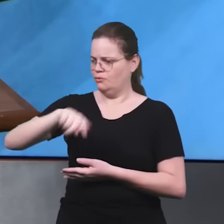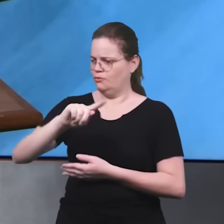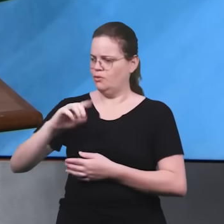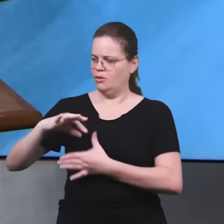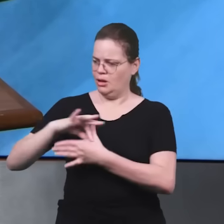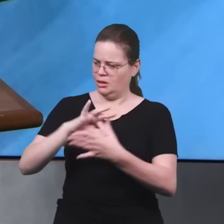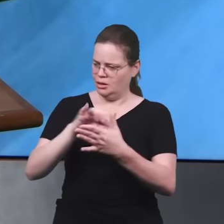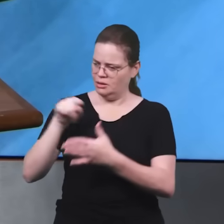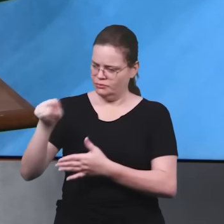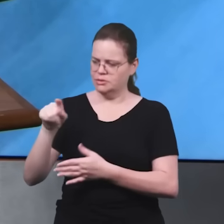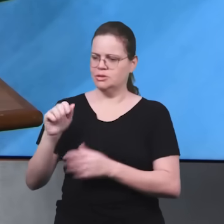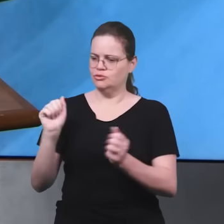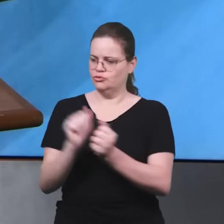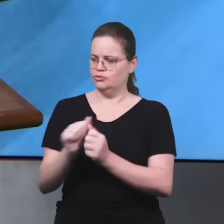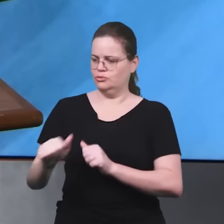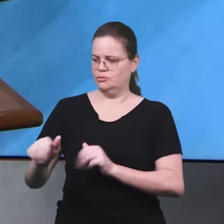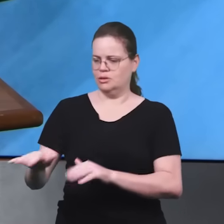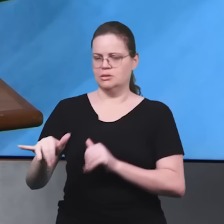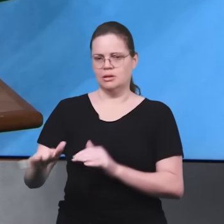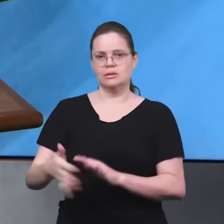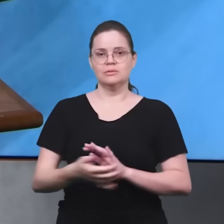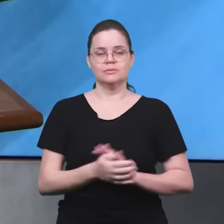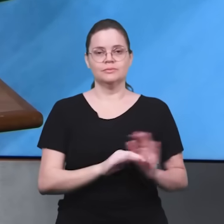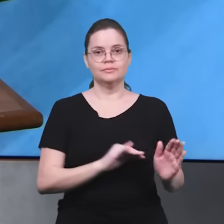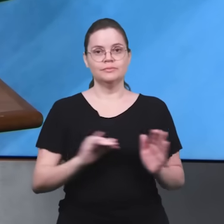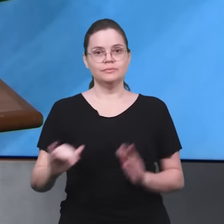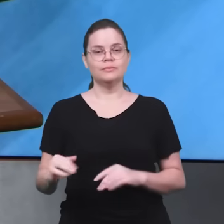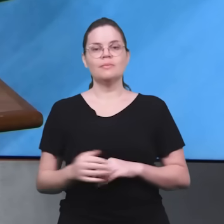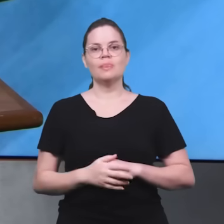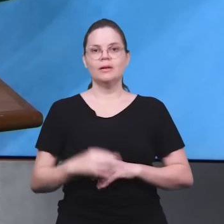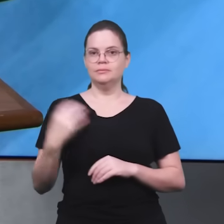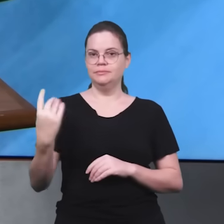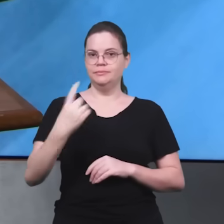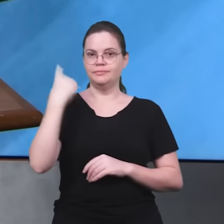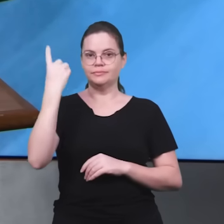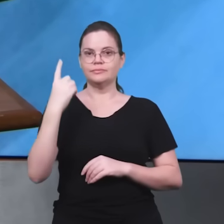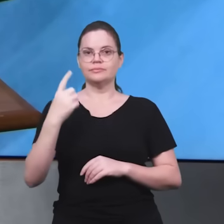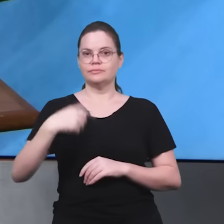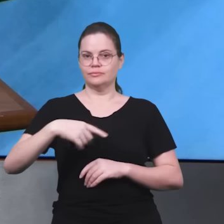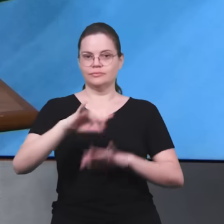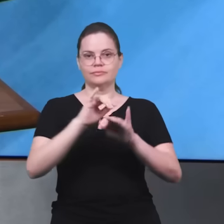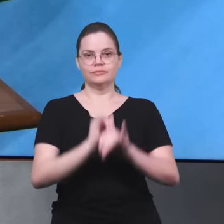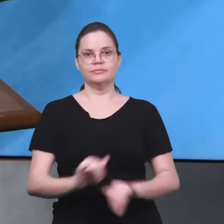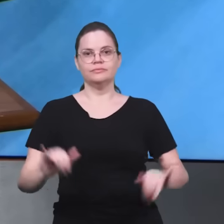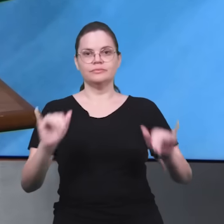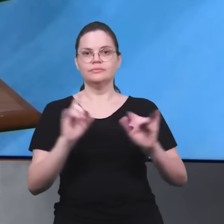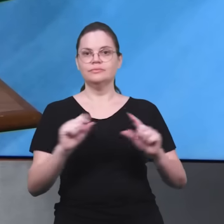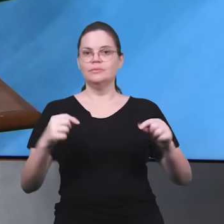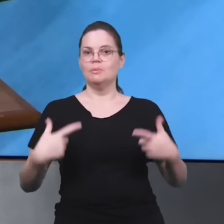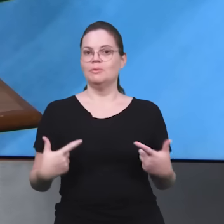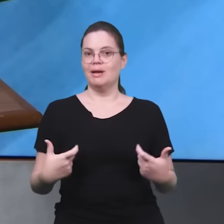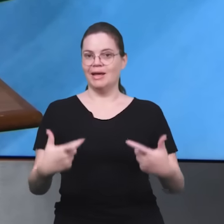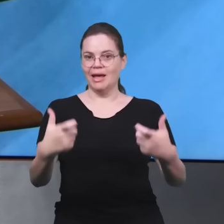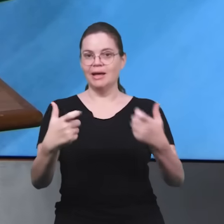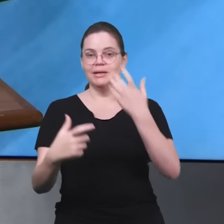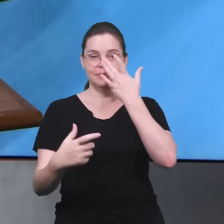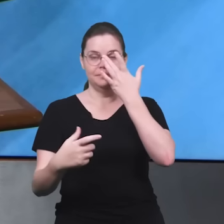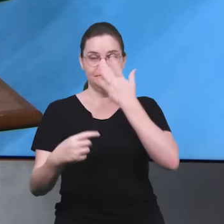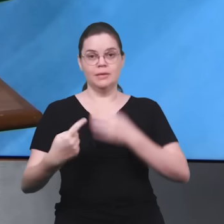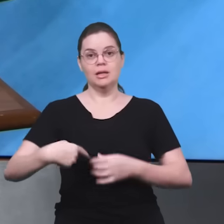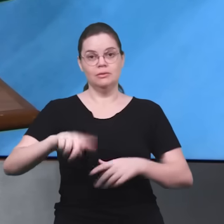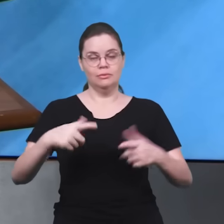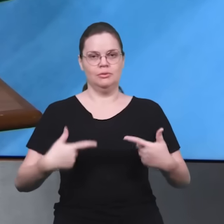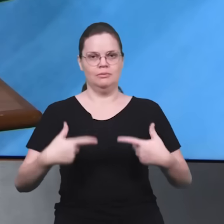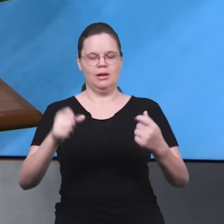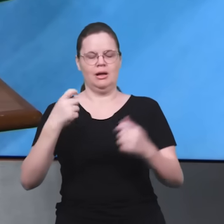Davi estava numa campanha de guerra, perseguindo os seus inimigos. E desde nessa campanha ele acha um homem